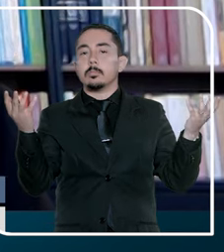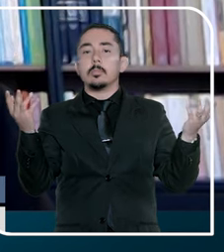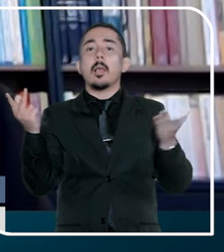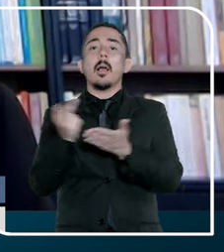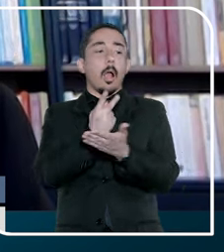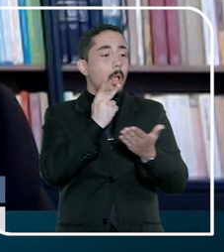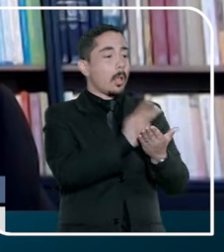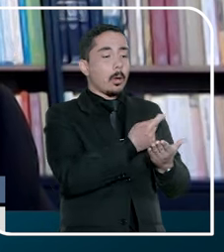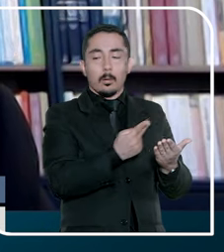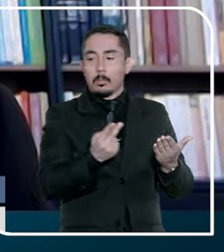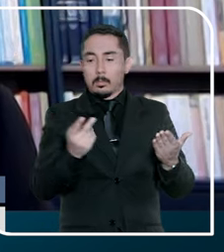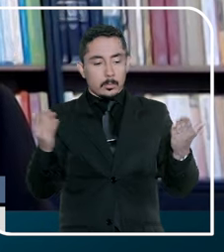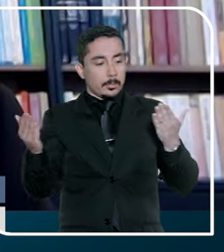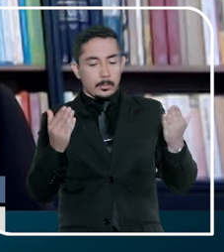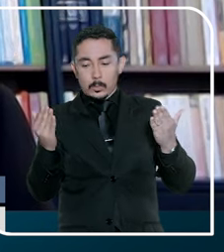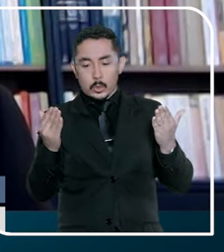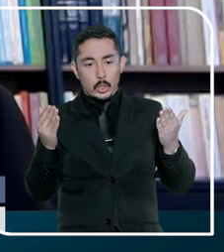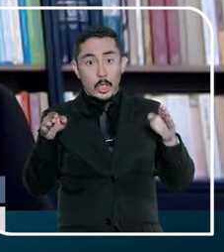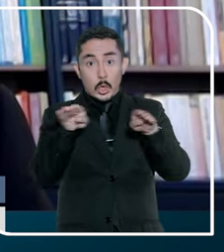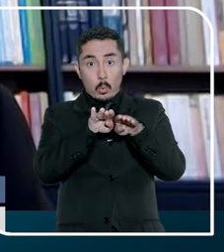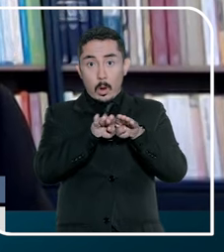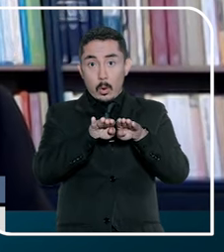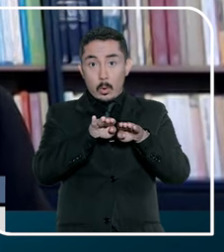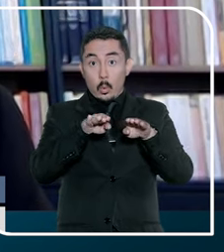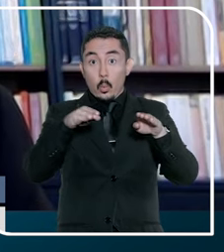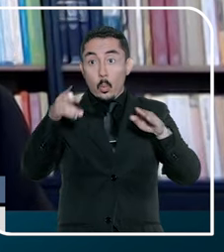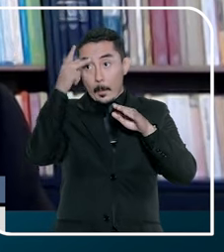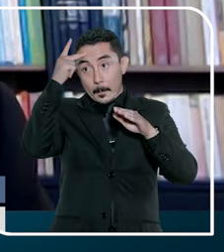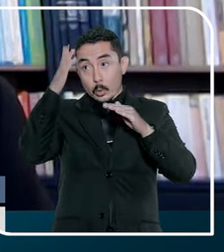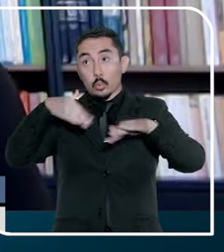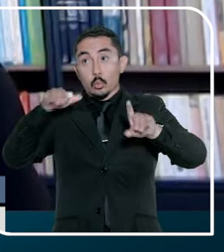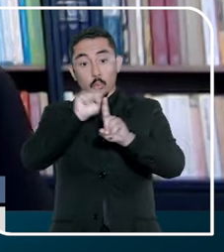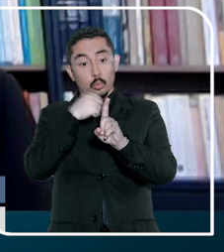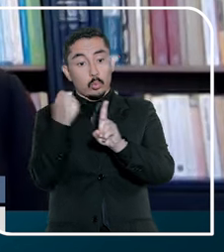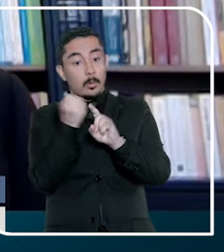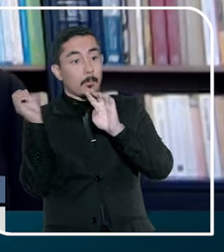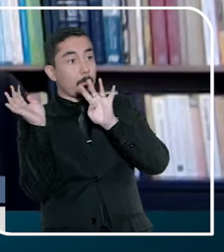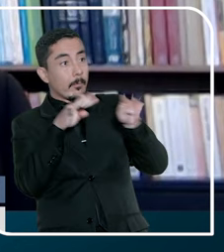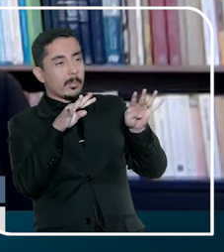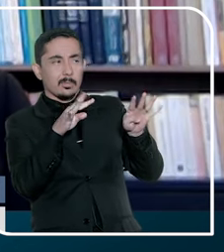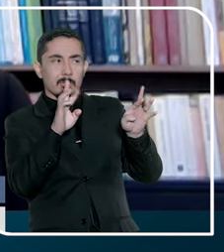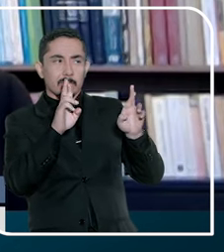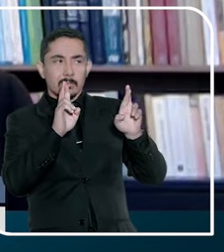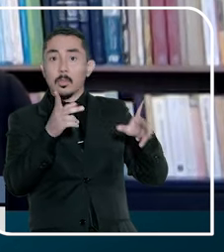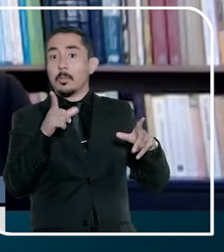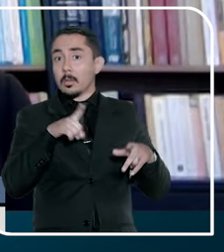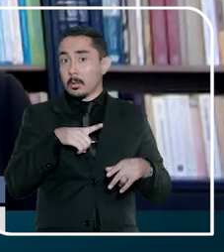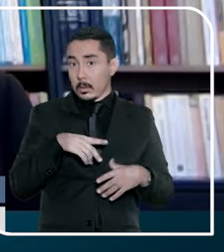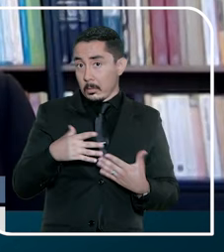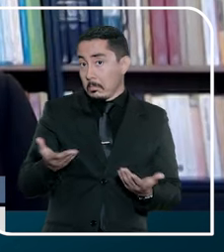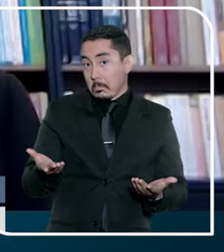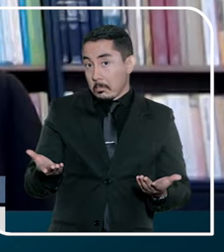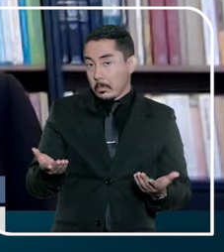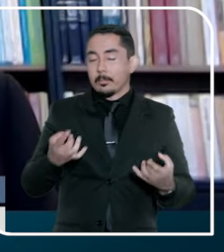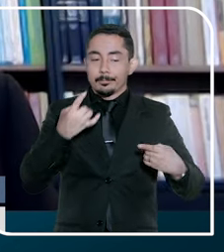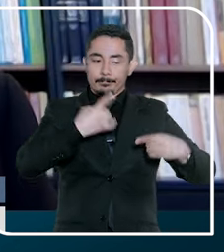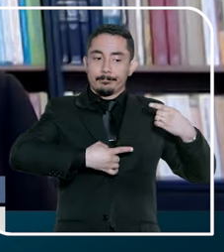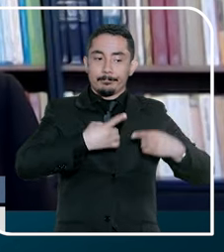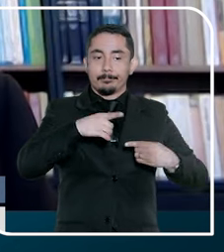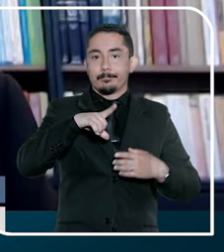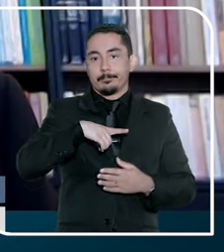ou eles têm uma repercussão social diferente Essa é a questão polêmica e a